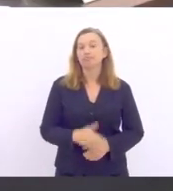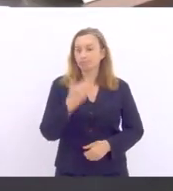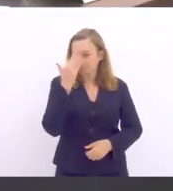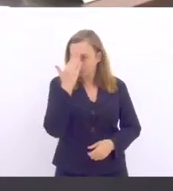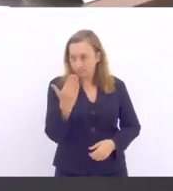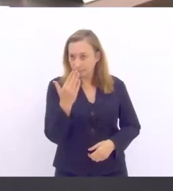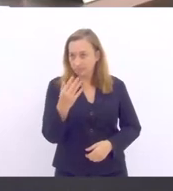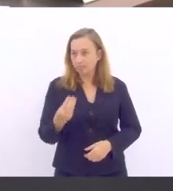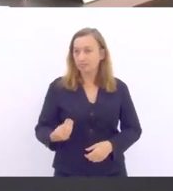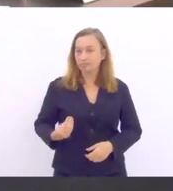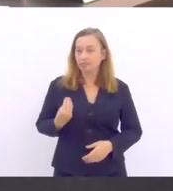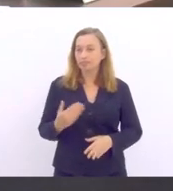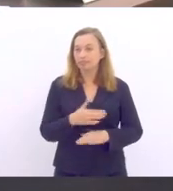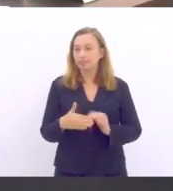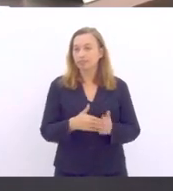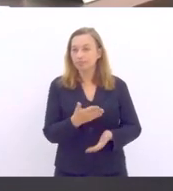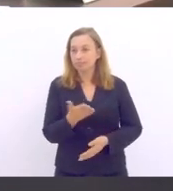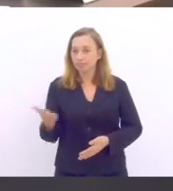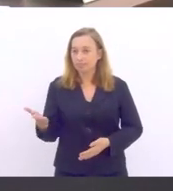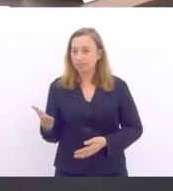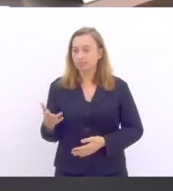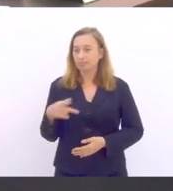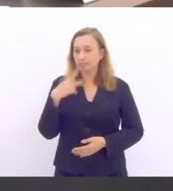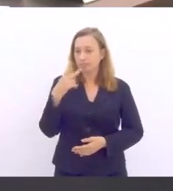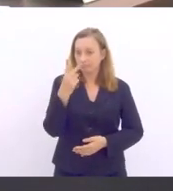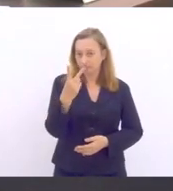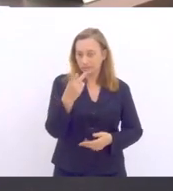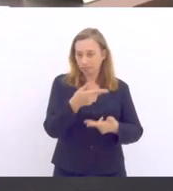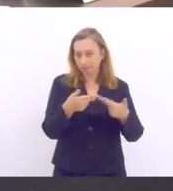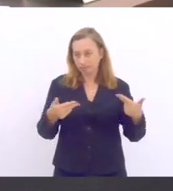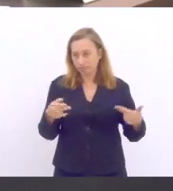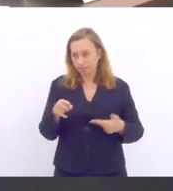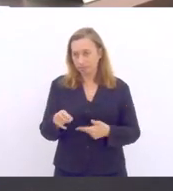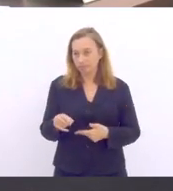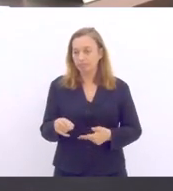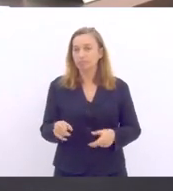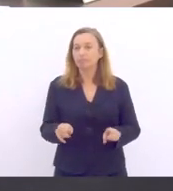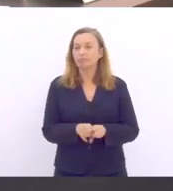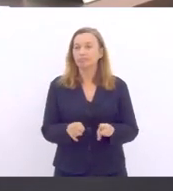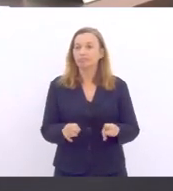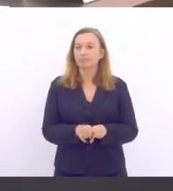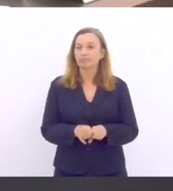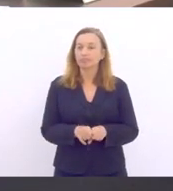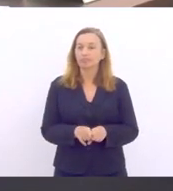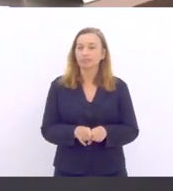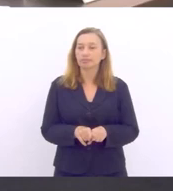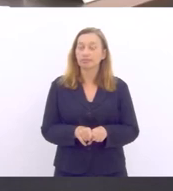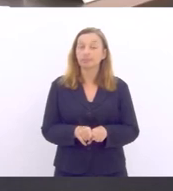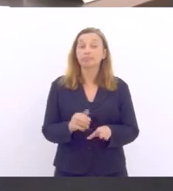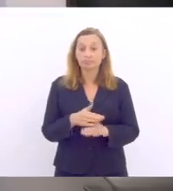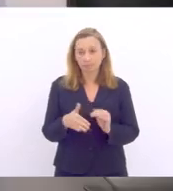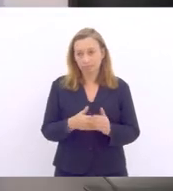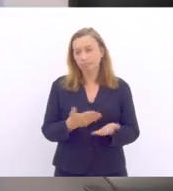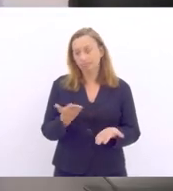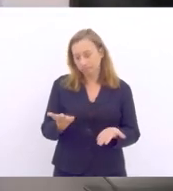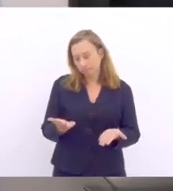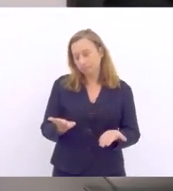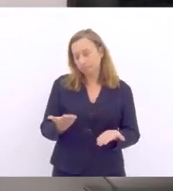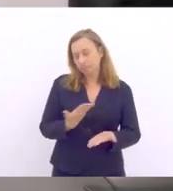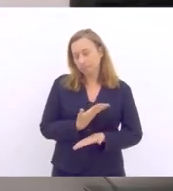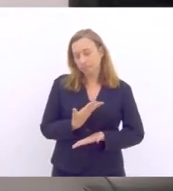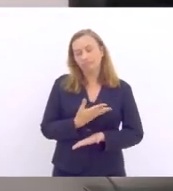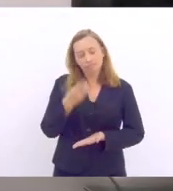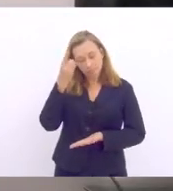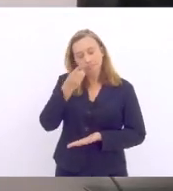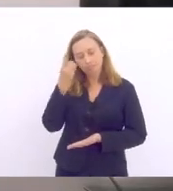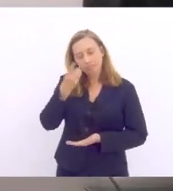agradecendo aqui a presença de todos, vou só falar duas palavrinhas aqui dirigidas também a todos, claro, os nossos companheiros